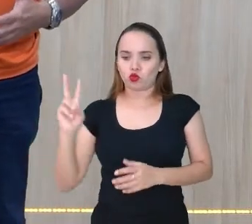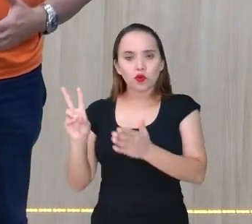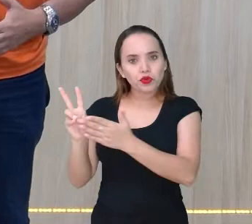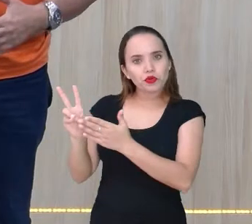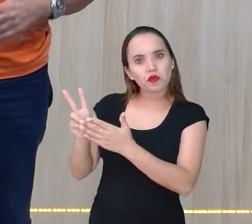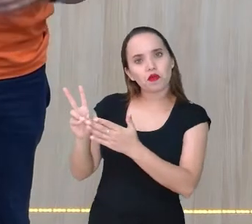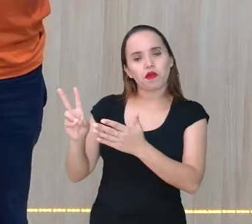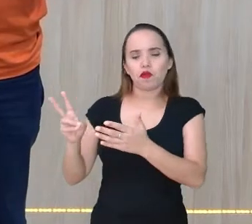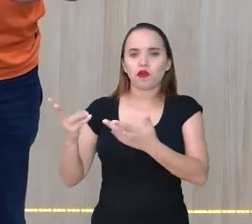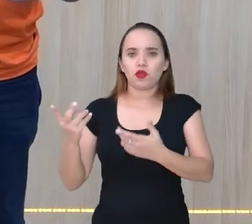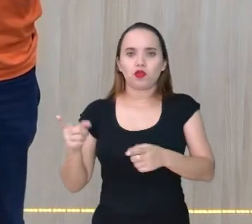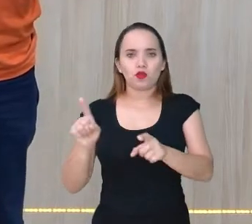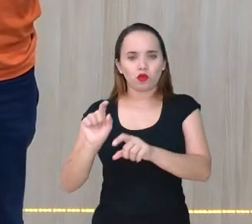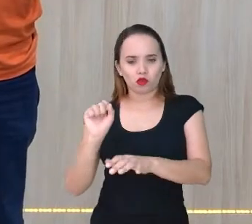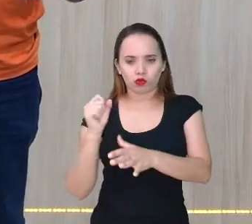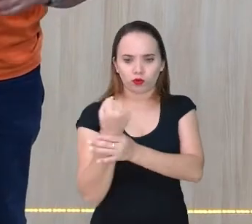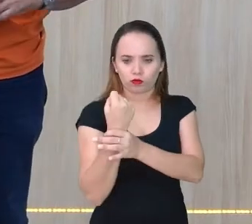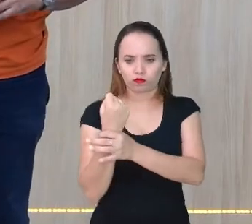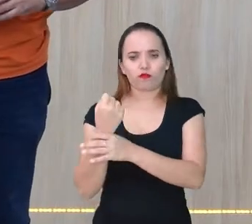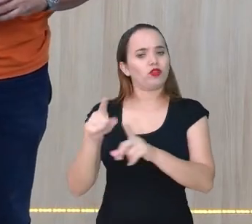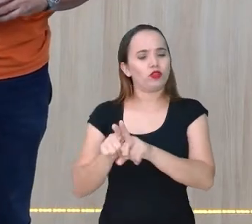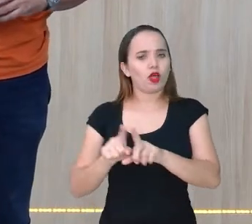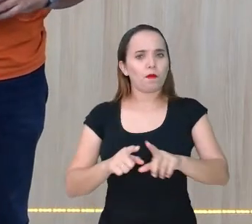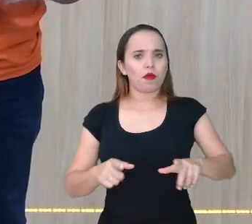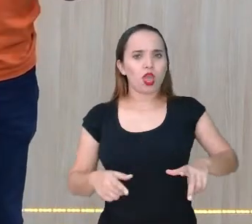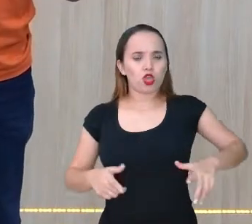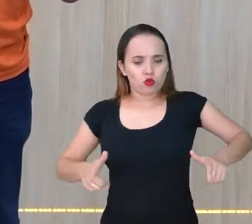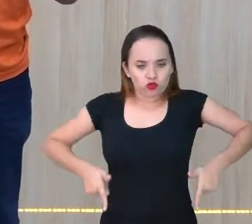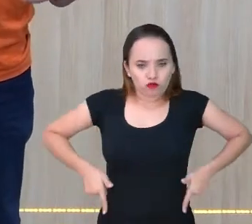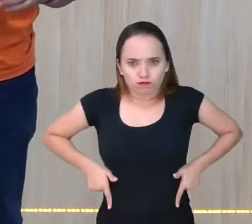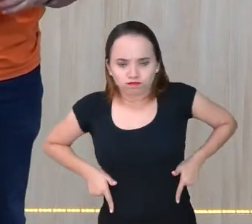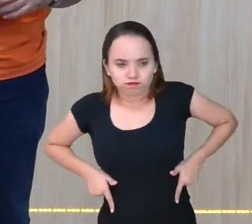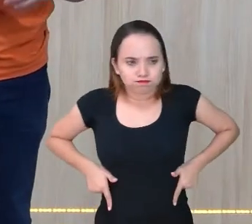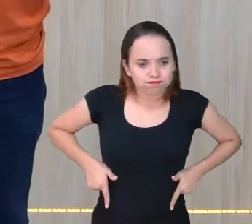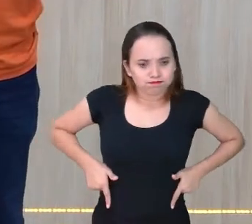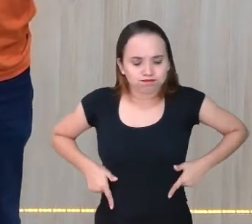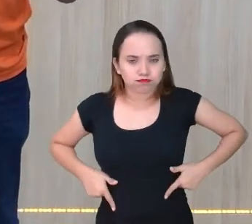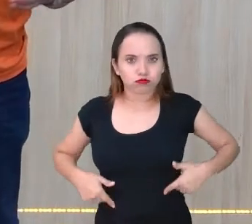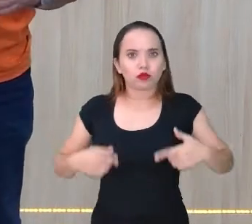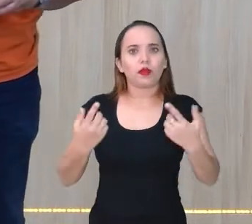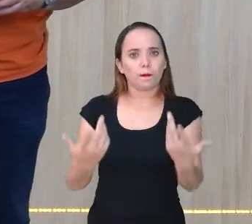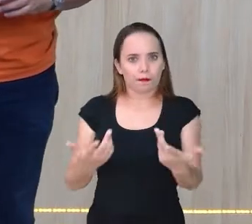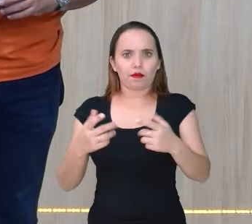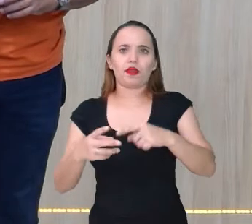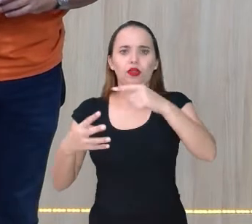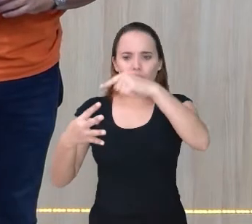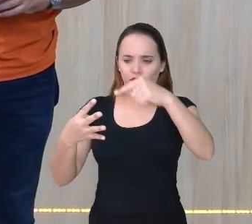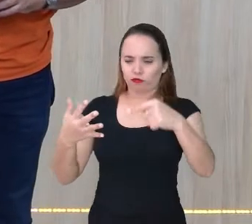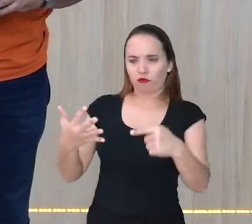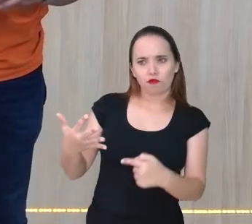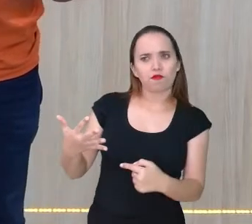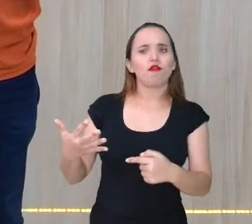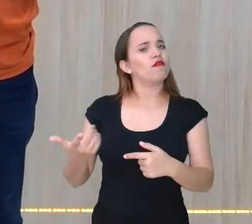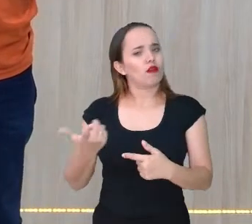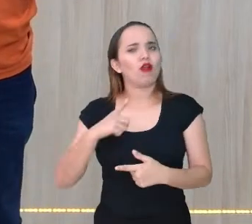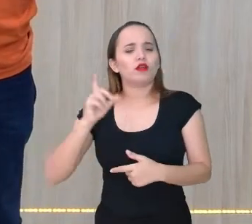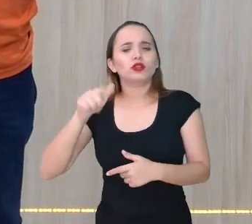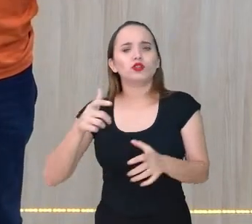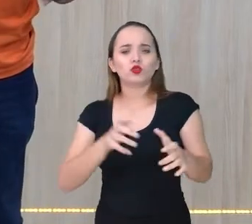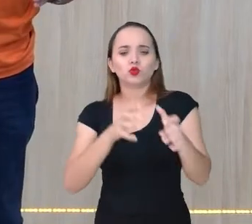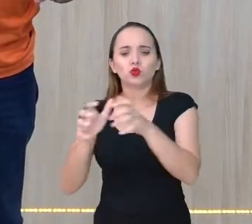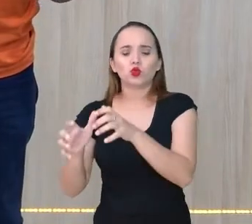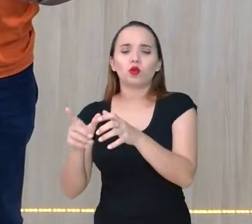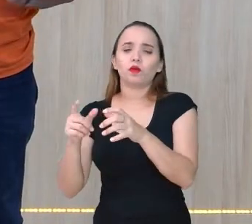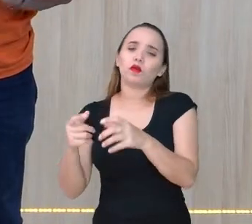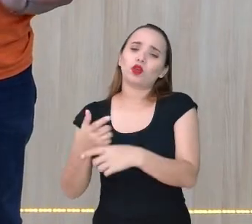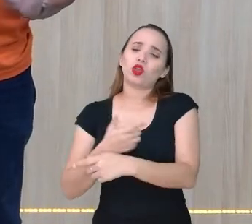Então, as tribos dos Apaches, Comanches, Iroqueses, né? Cheyennes, né? Foram basicamente todos